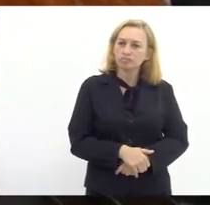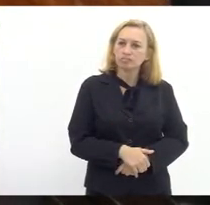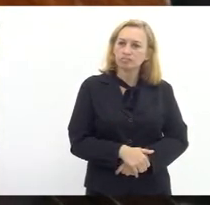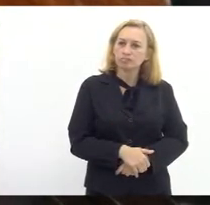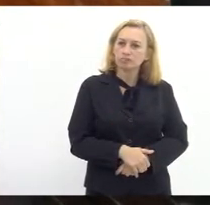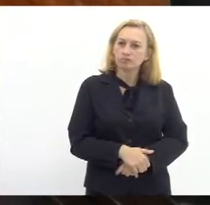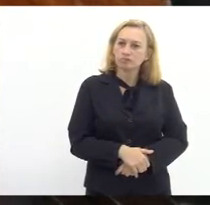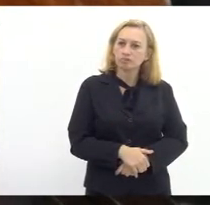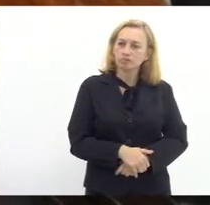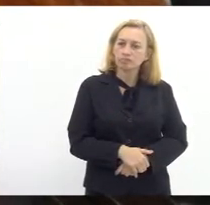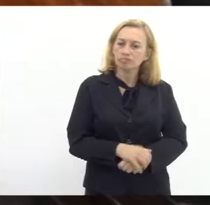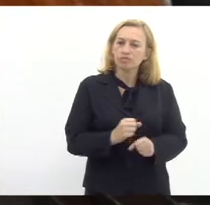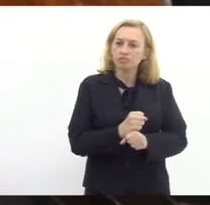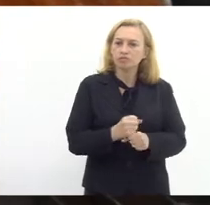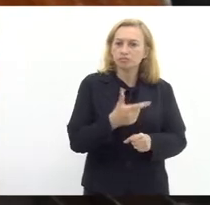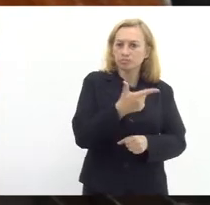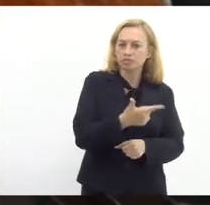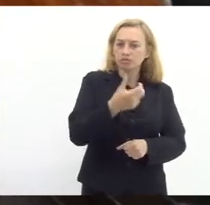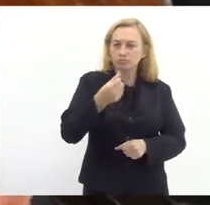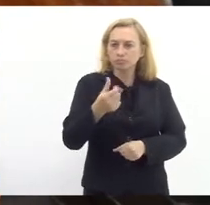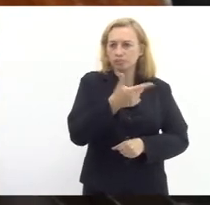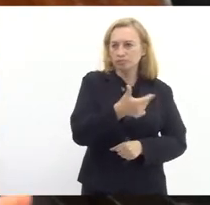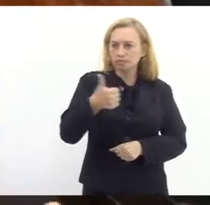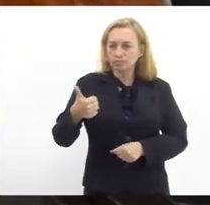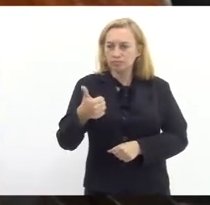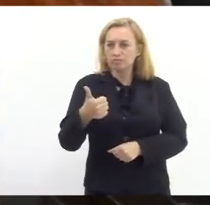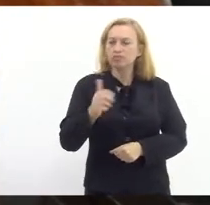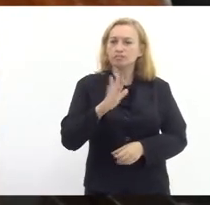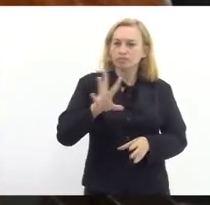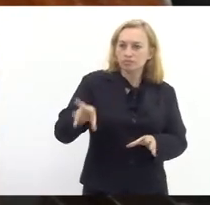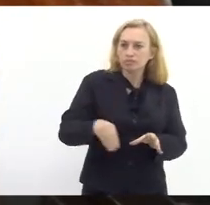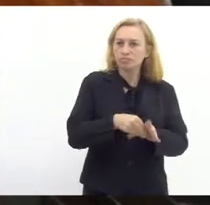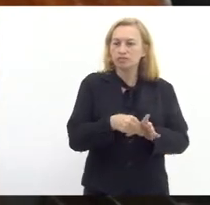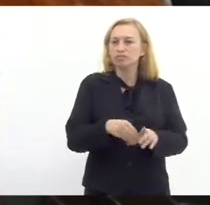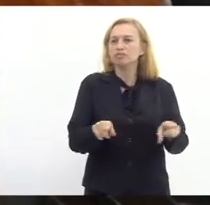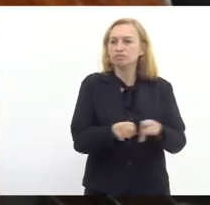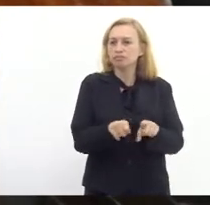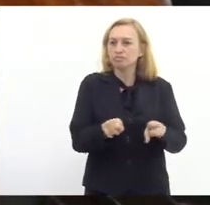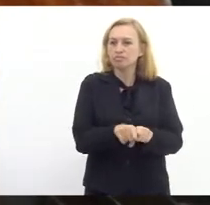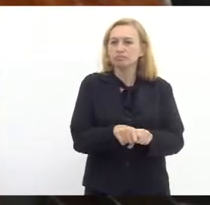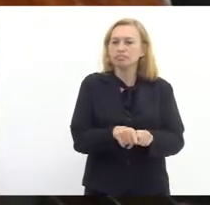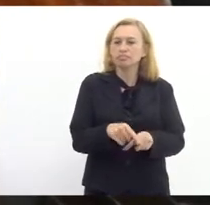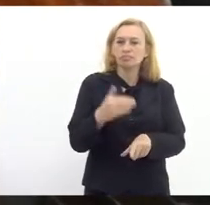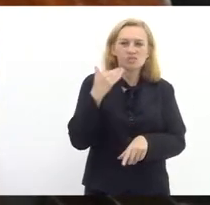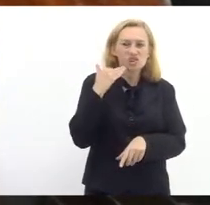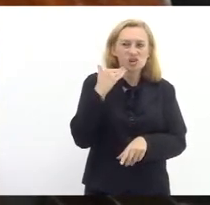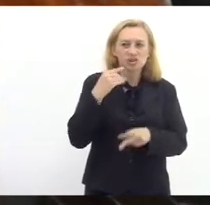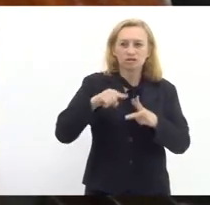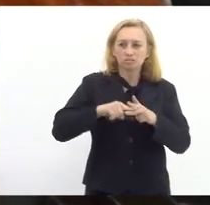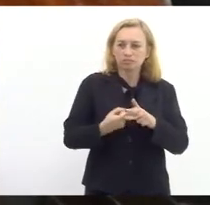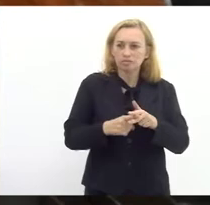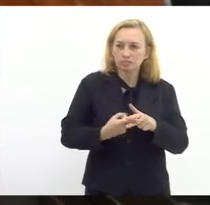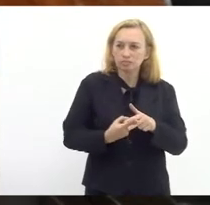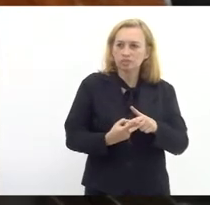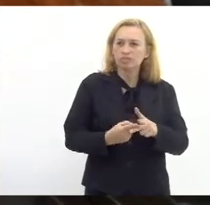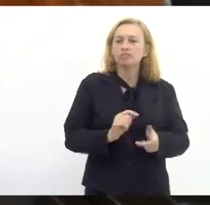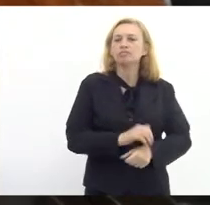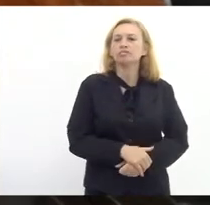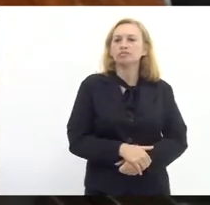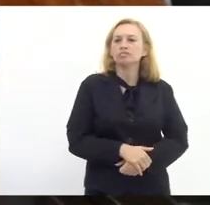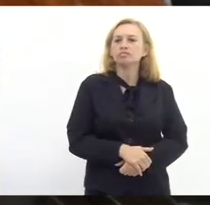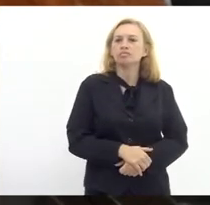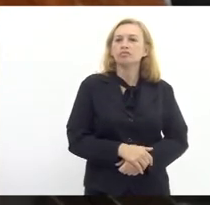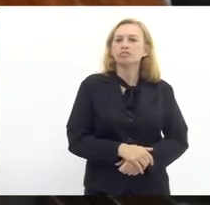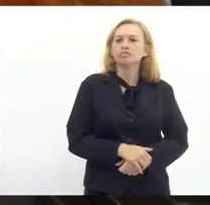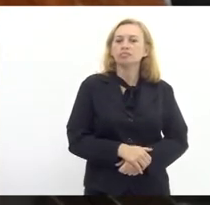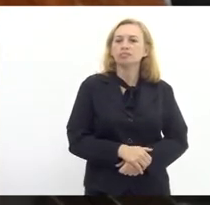já abriu nos anos 2020 e 2021, estão inclusos também deficiências na manutenção da via permanente, da rede